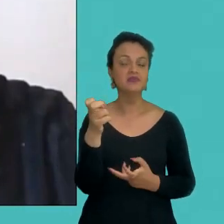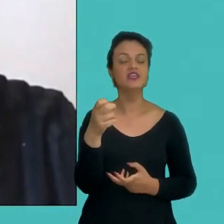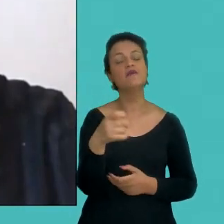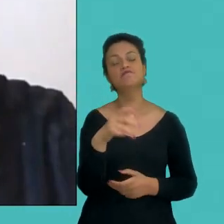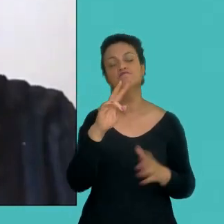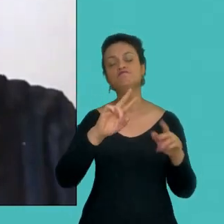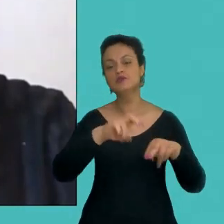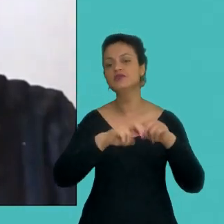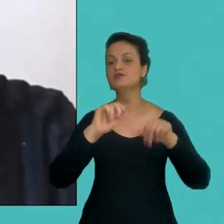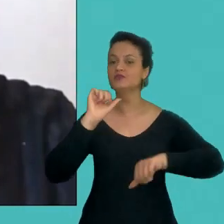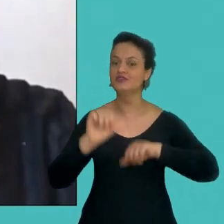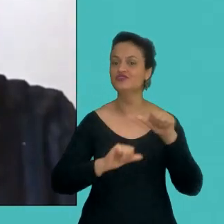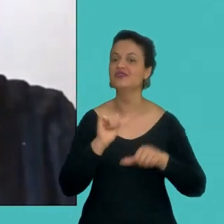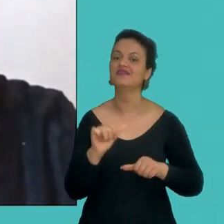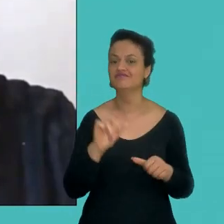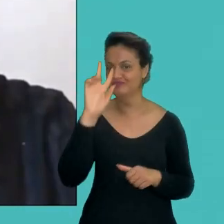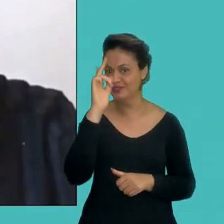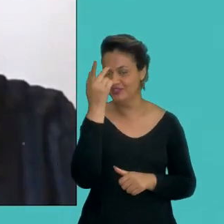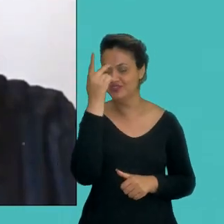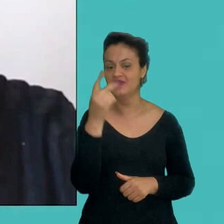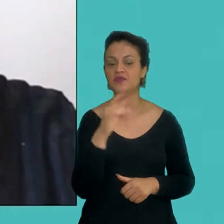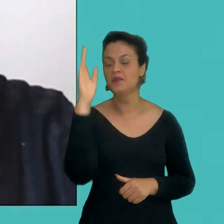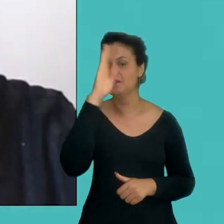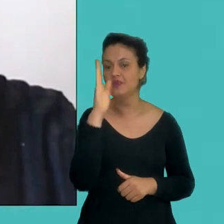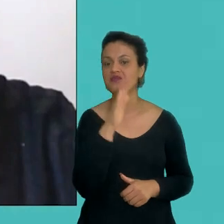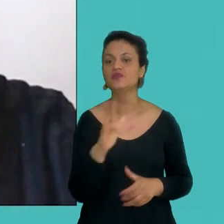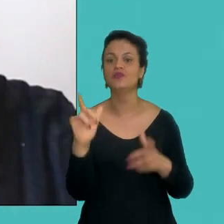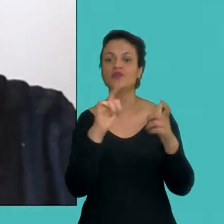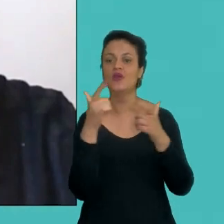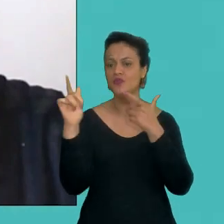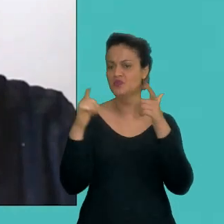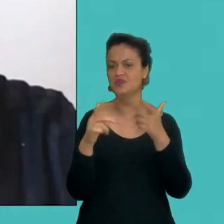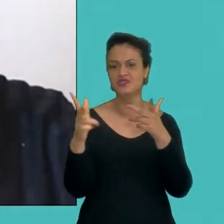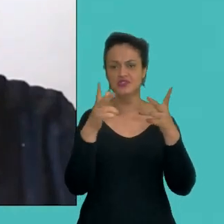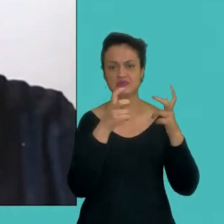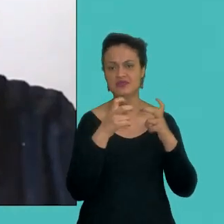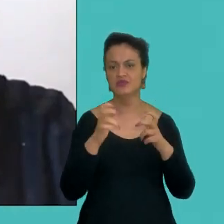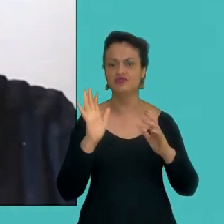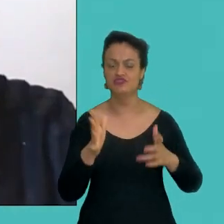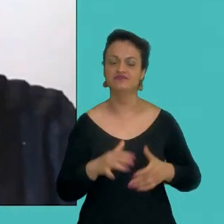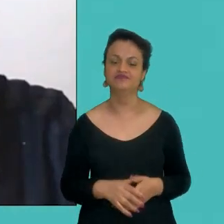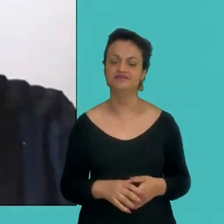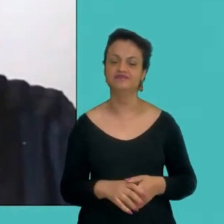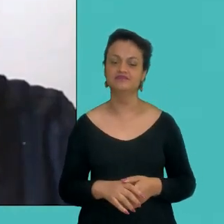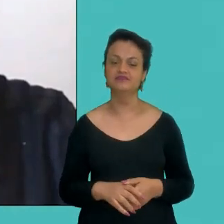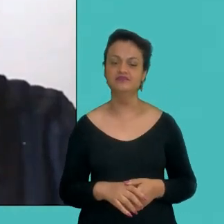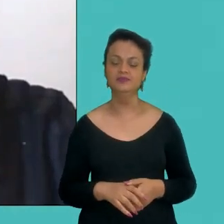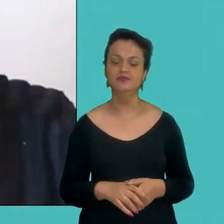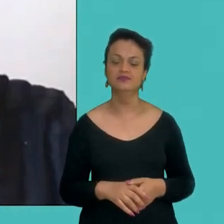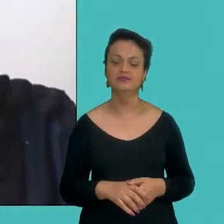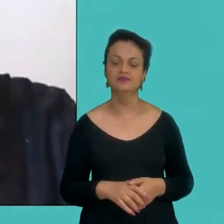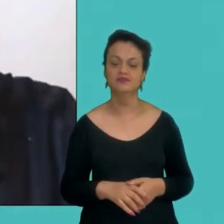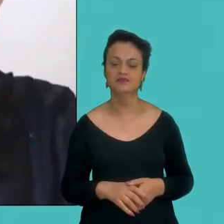da sagacidade política. A gente viu isso acontecer em vários lugares e no Brasil igualmente.